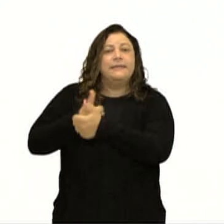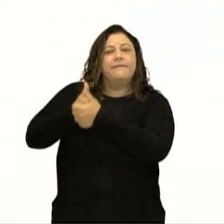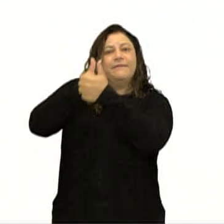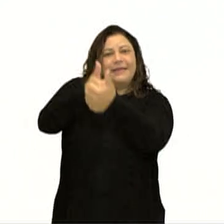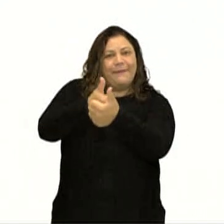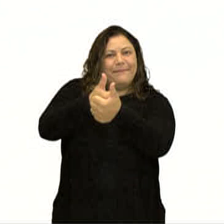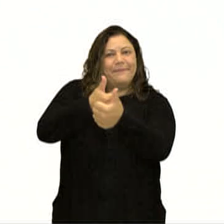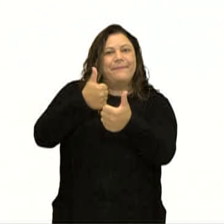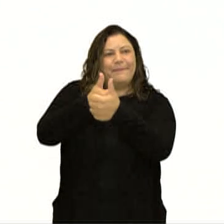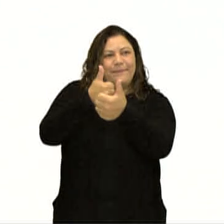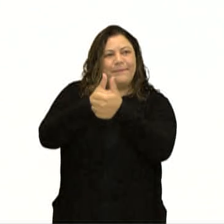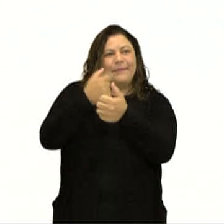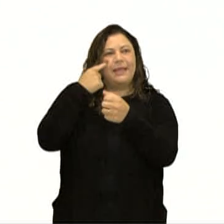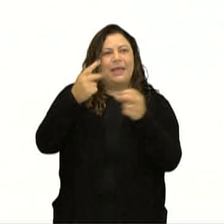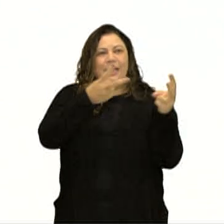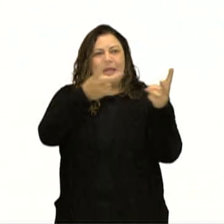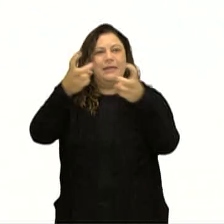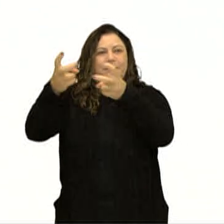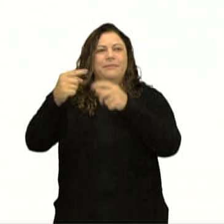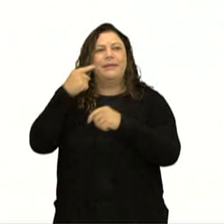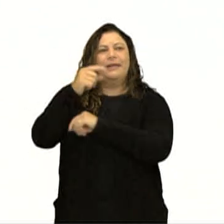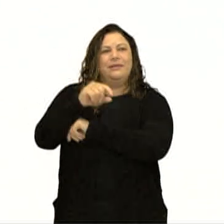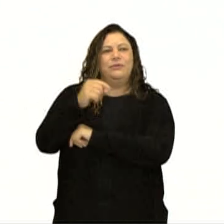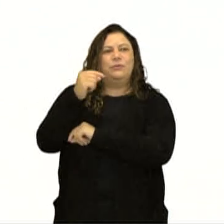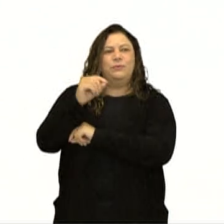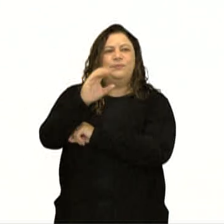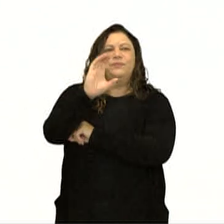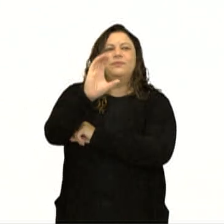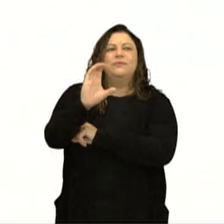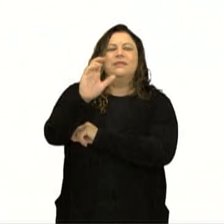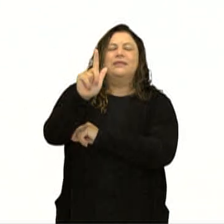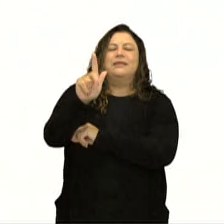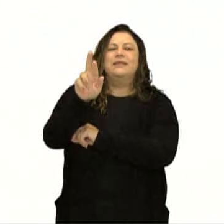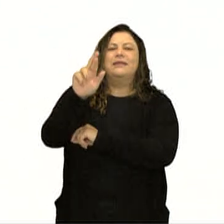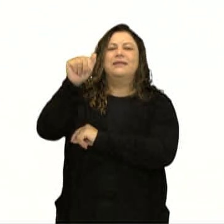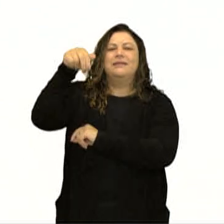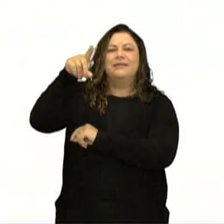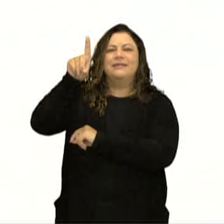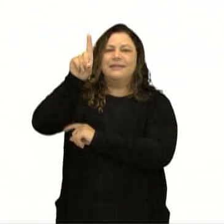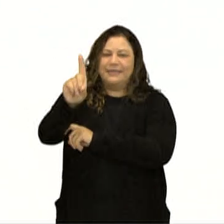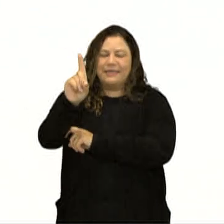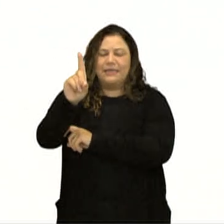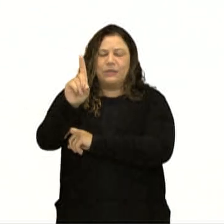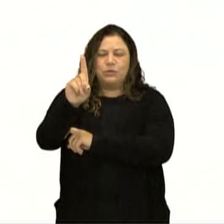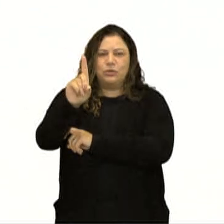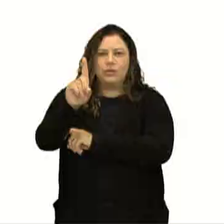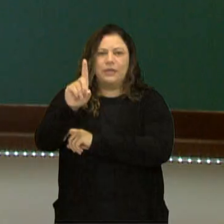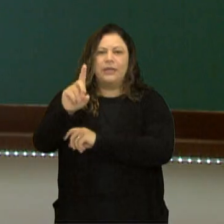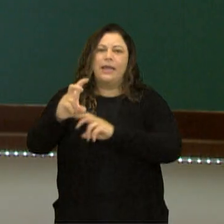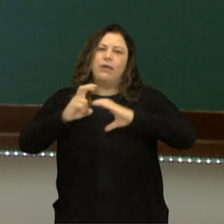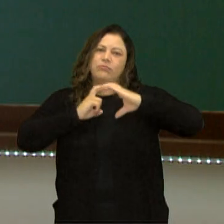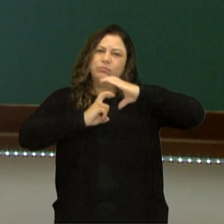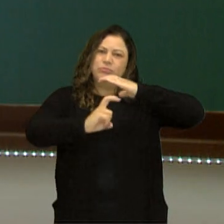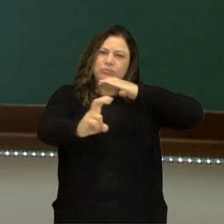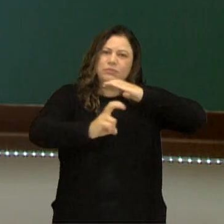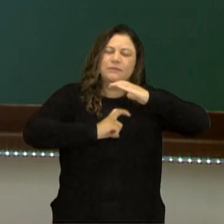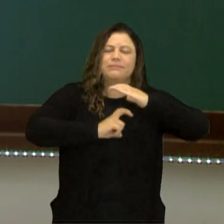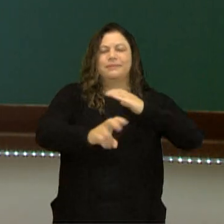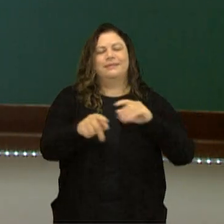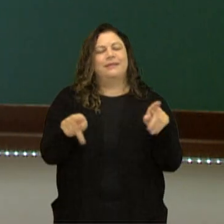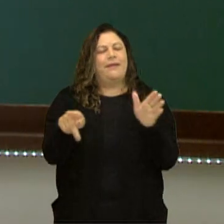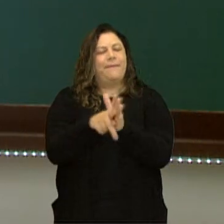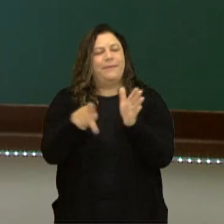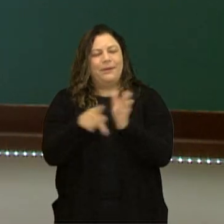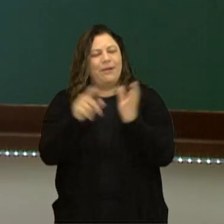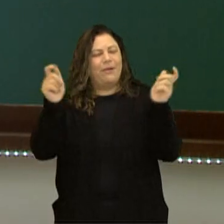da Grand Central Station. Ó, Grand Central Station é a estação central, já deve ter visto em filmes também.